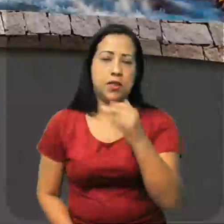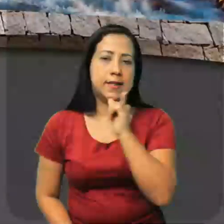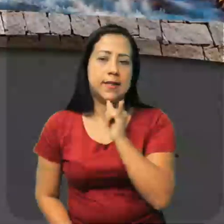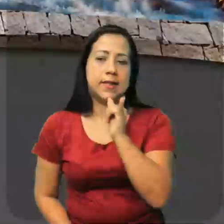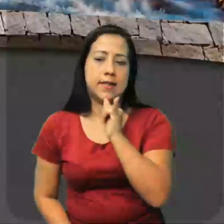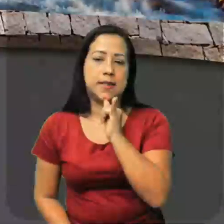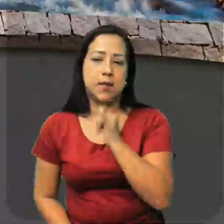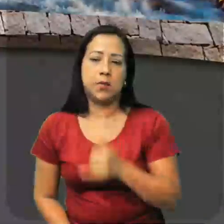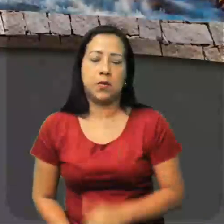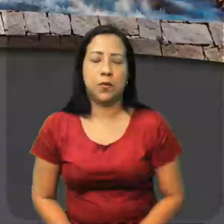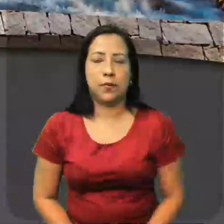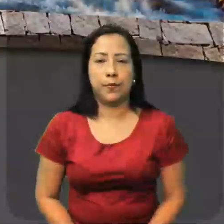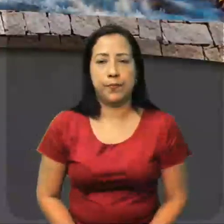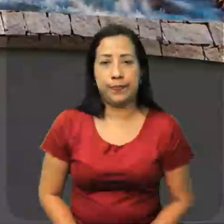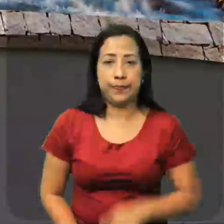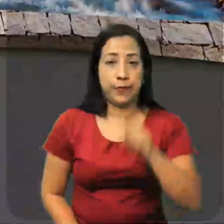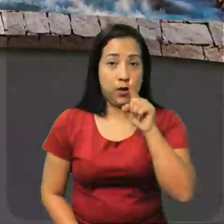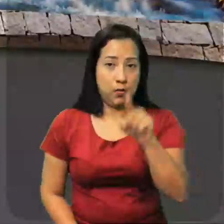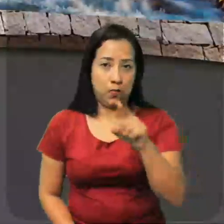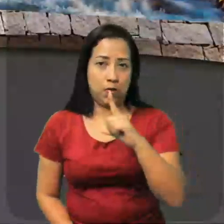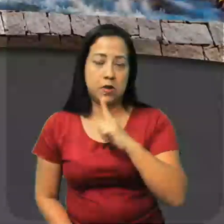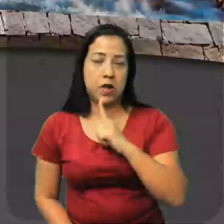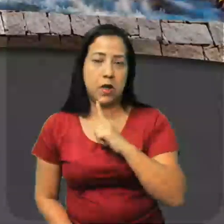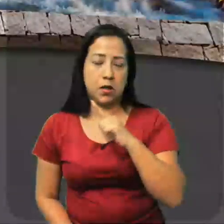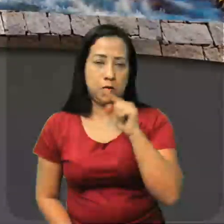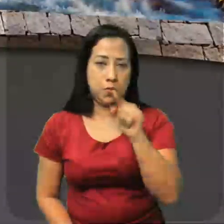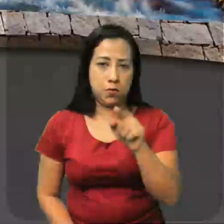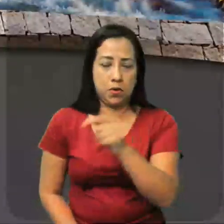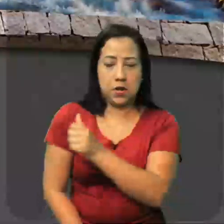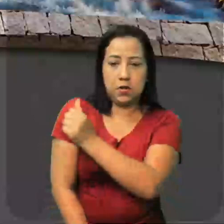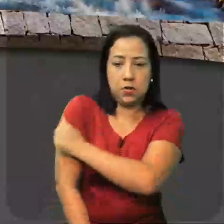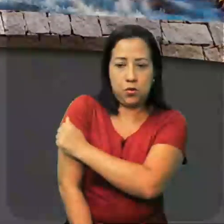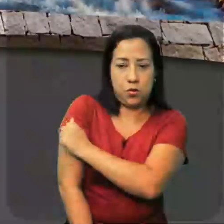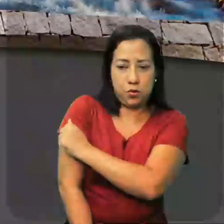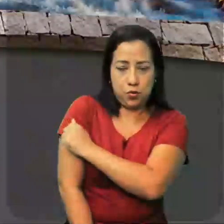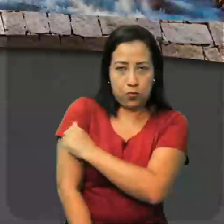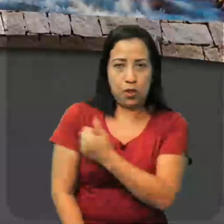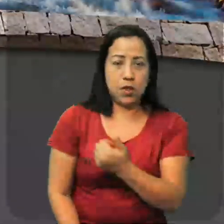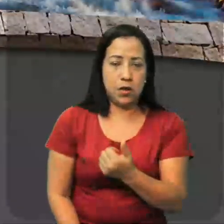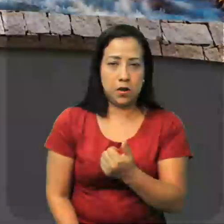Vocês estão aí na educação. Isso é uma política social?